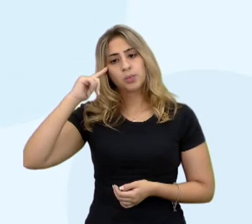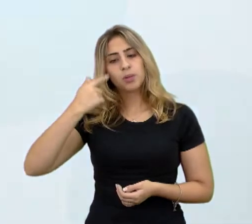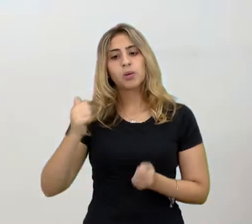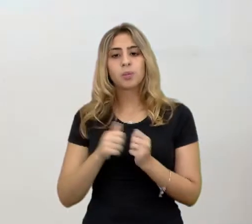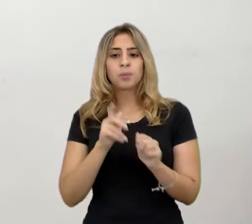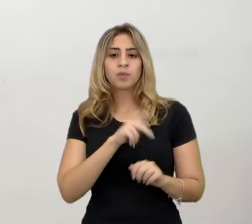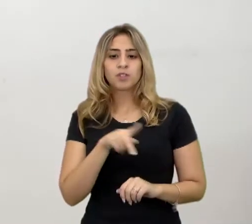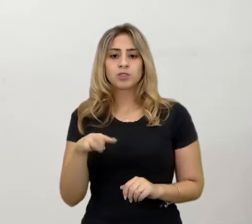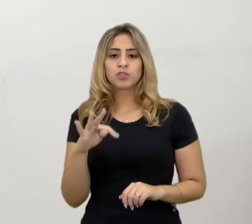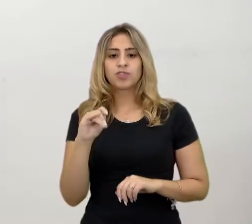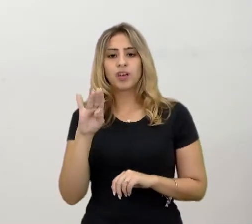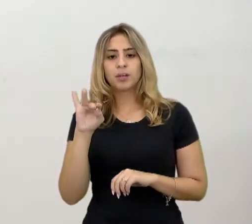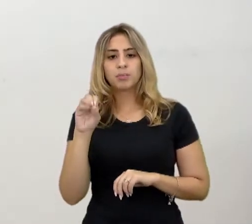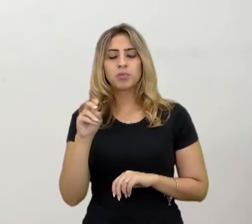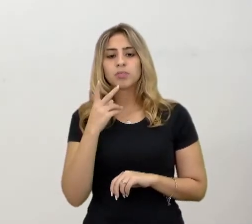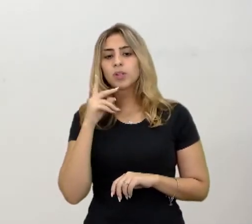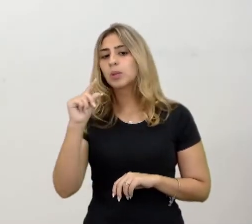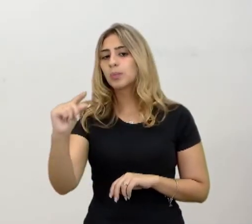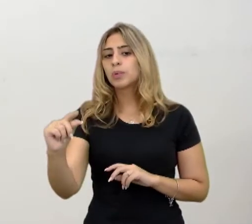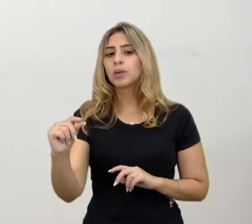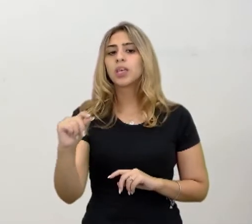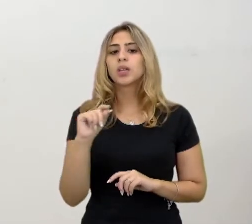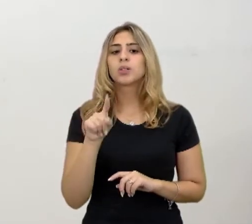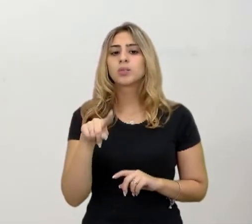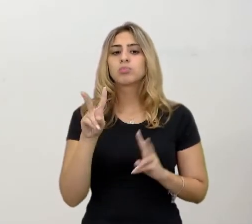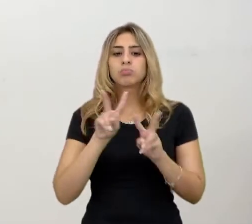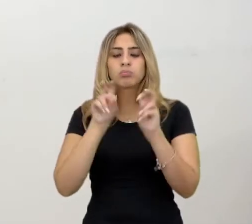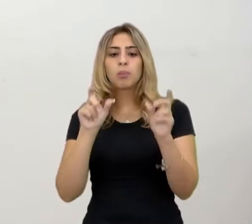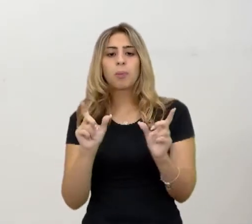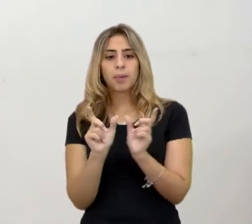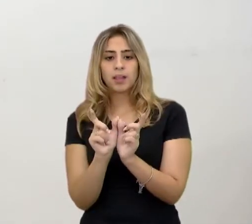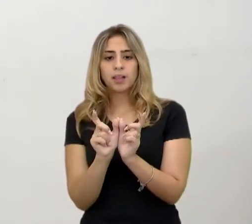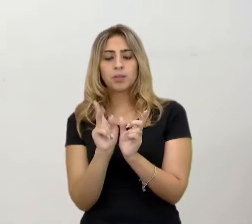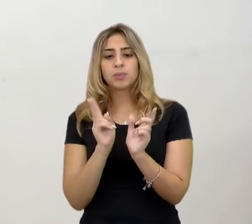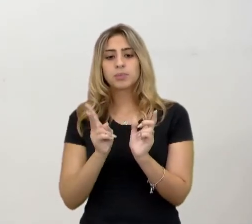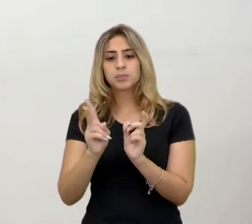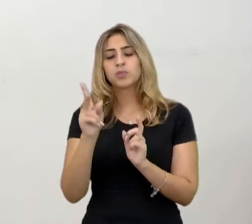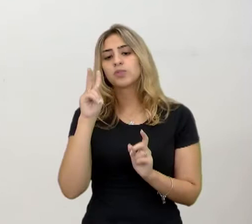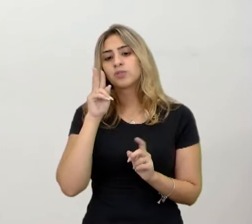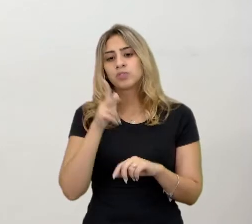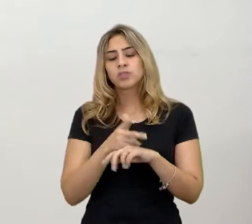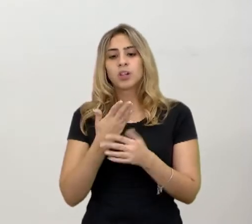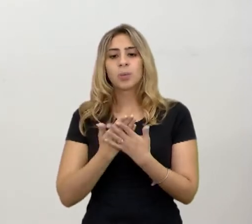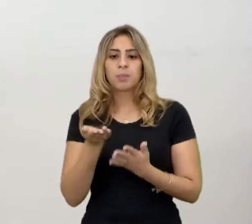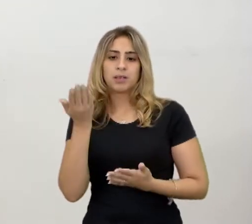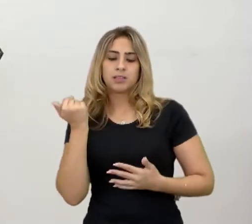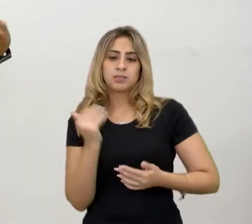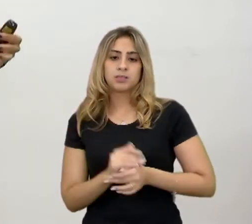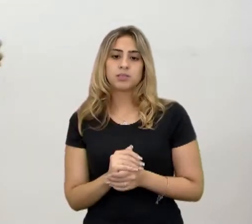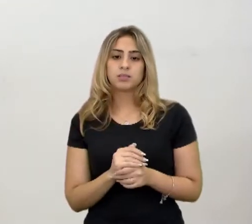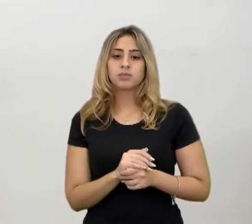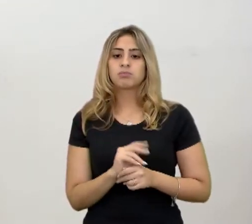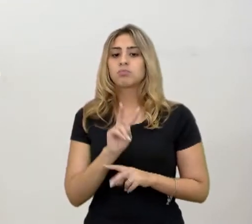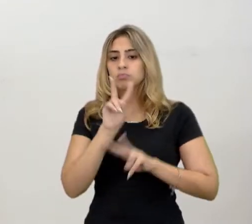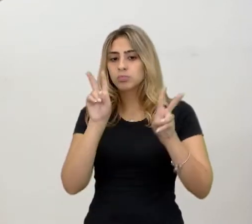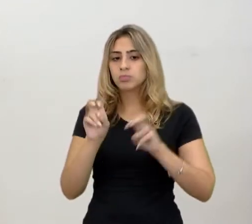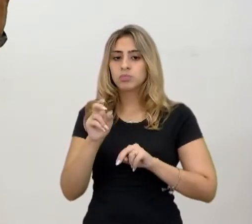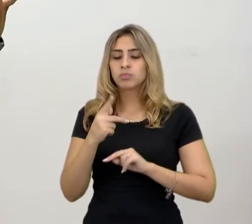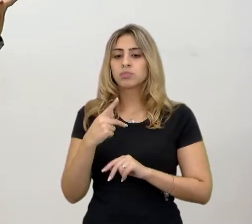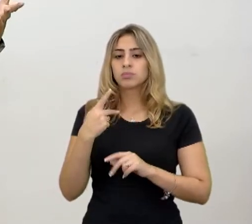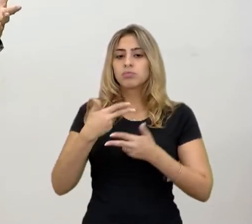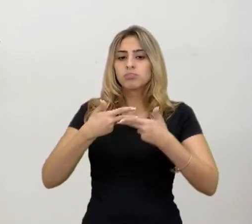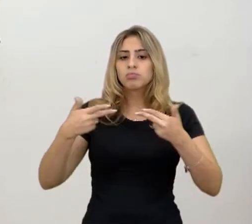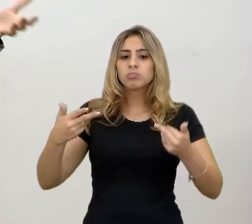Fábio, ela fala um pouquinho nesse pedaço aqui sobre, é o mesmo vídeo da aula passada, viu, pessoal? Sobre a potencialidade em